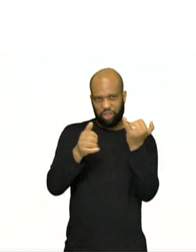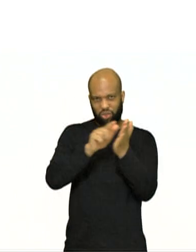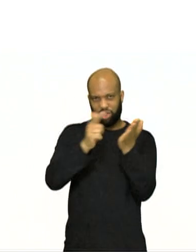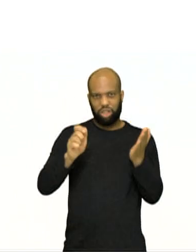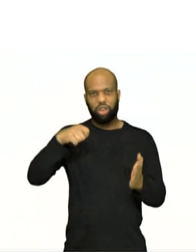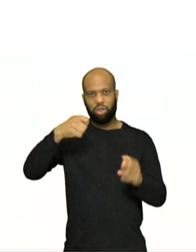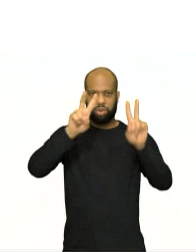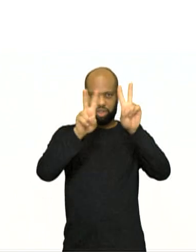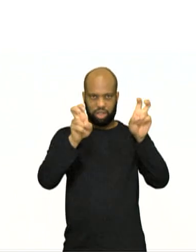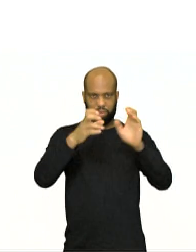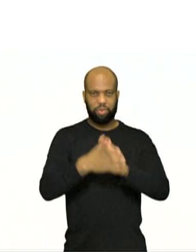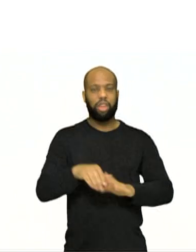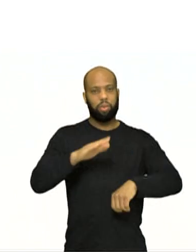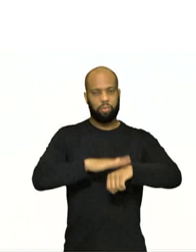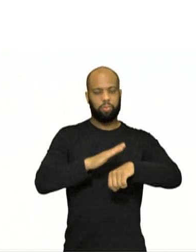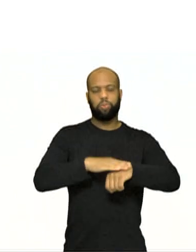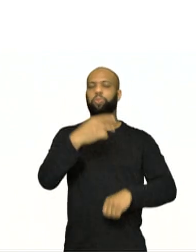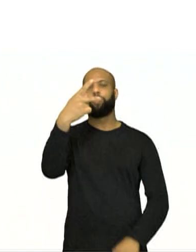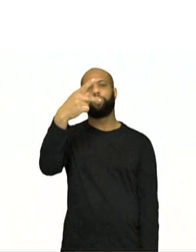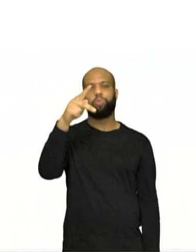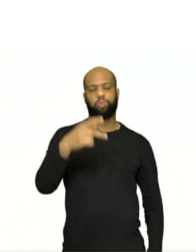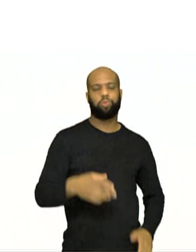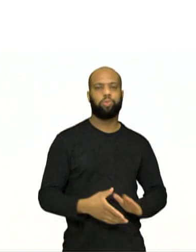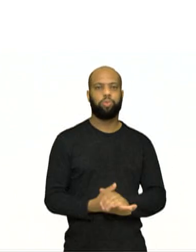tema. Agora é com vocês.